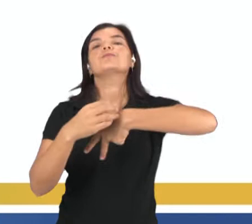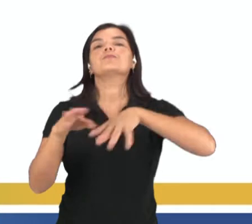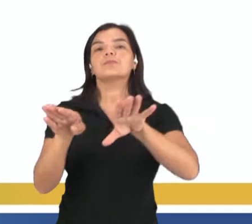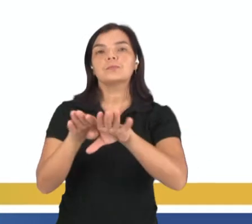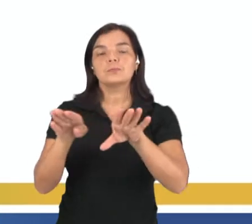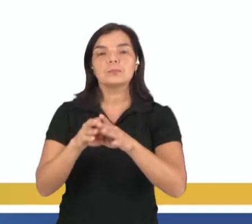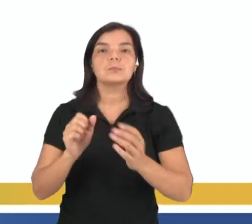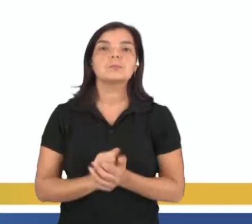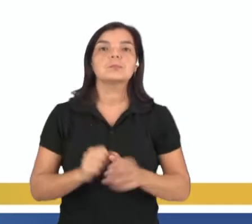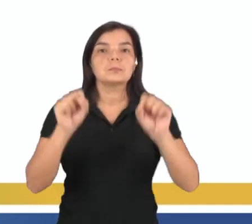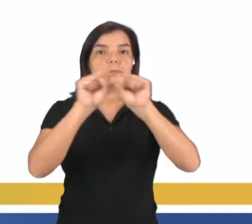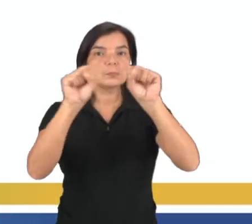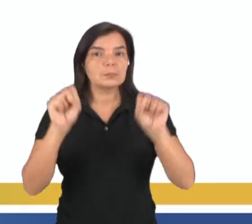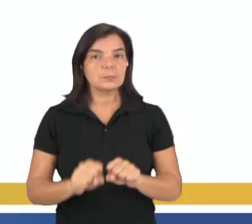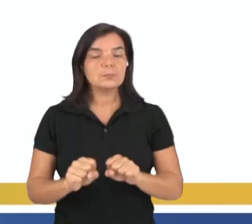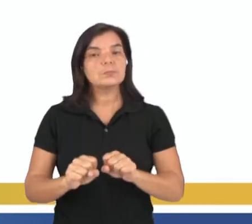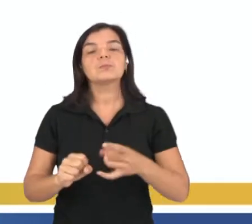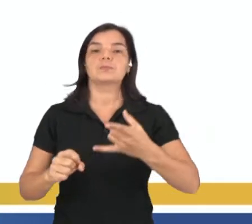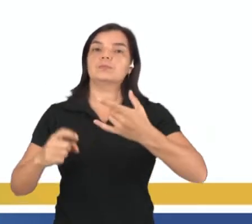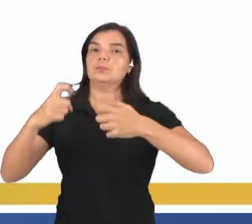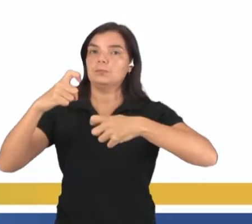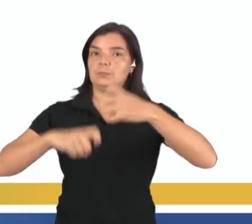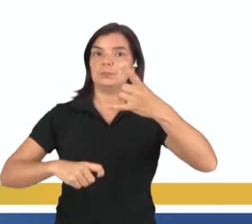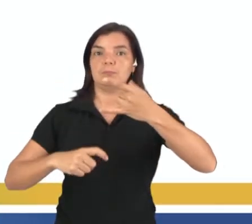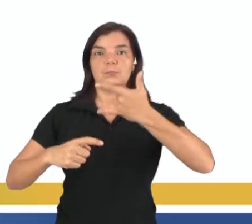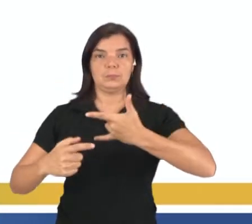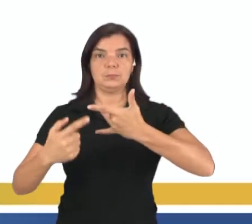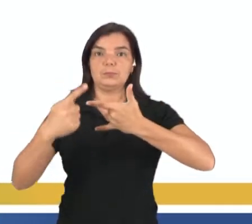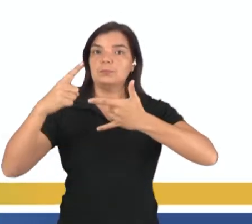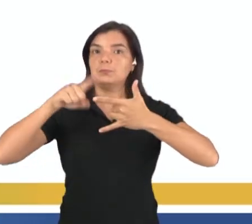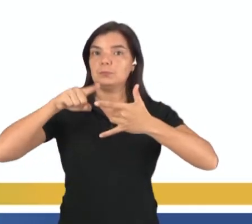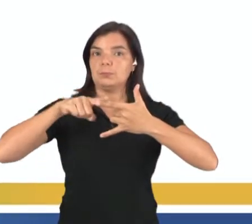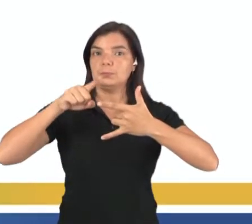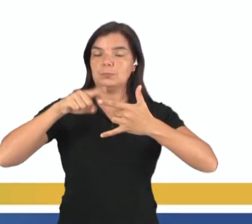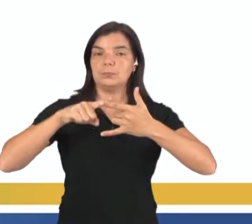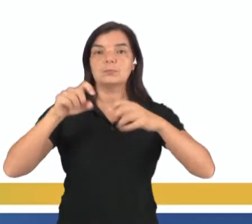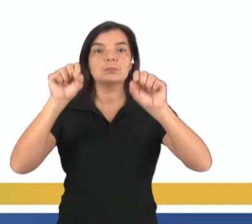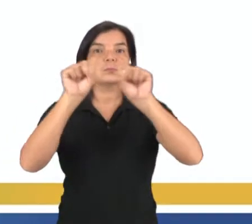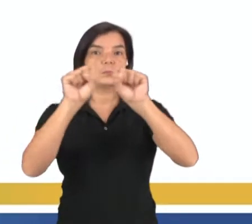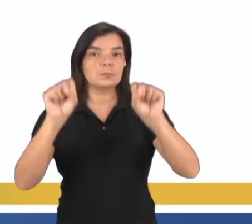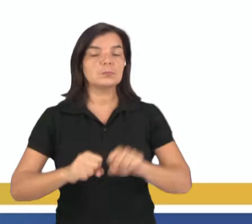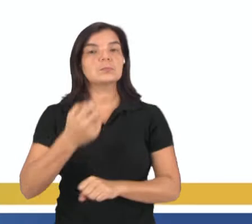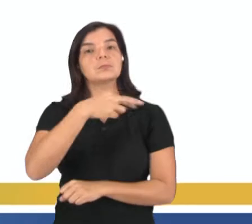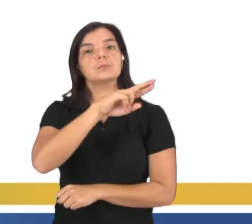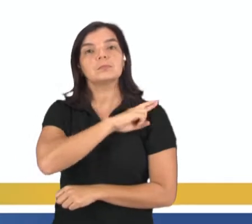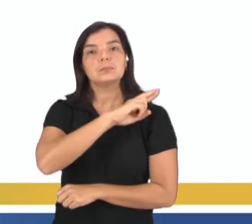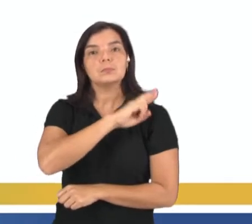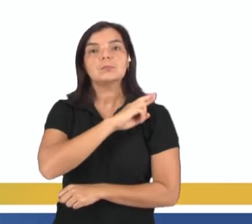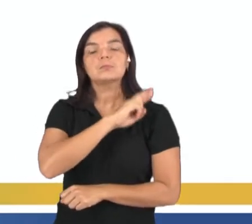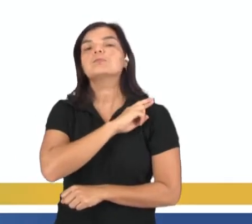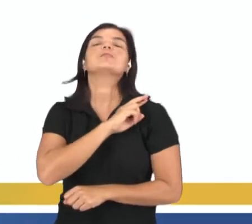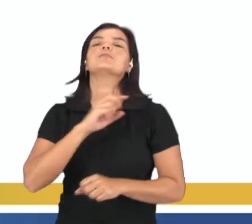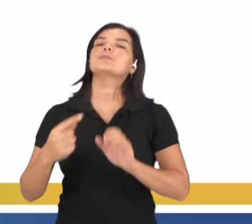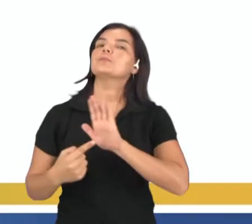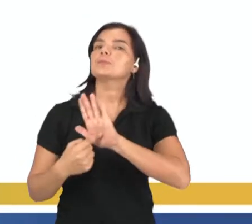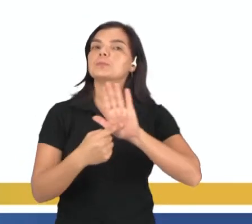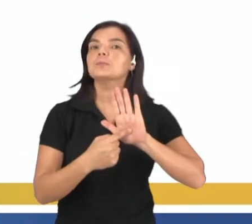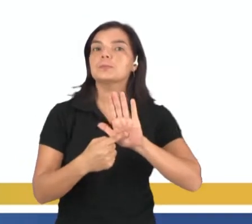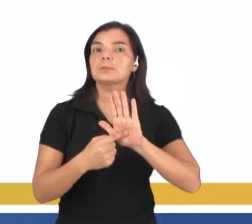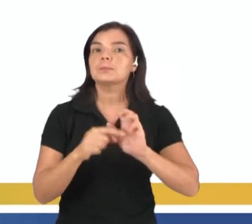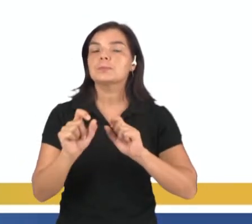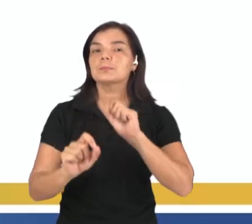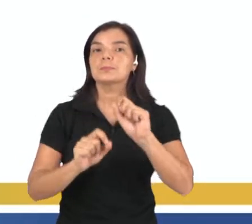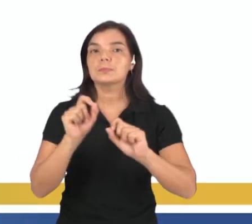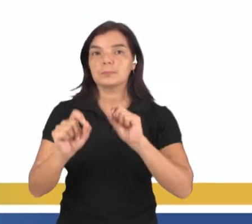funções relacionadas ao sistema reprodutor masculino. Então, esse sistema ele vai ser responsável por proporcionar as